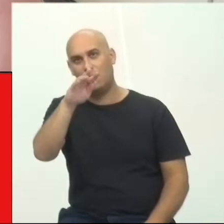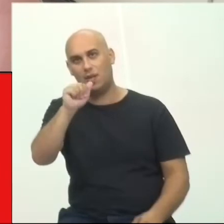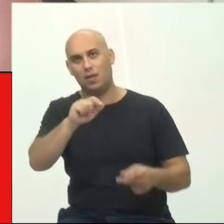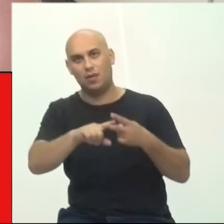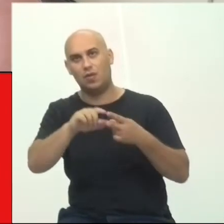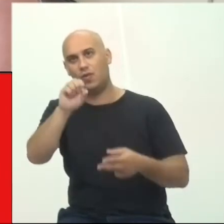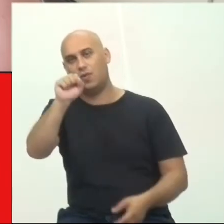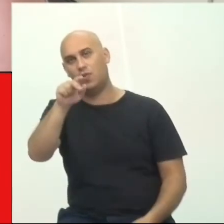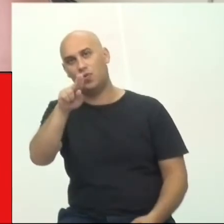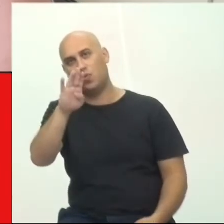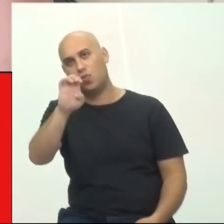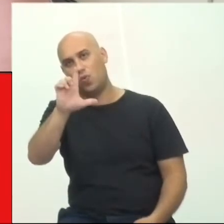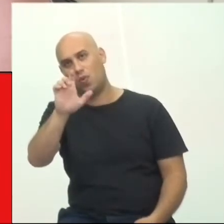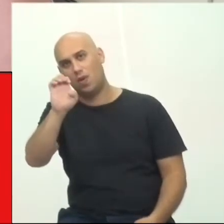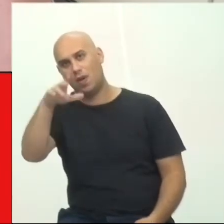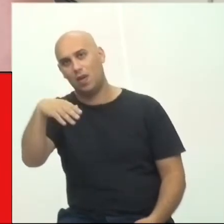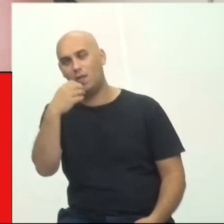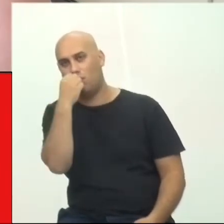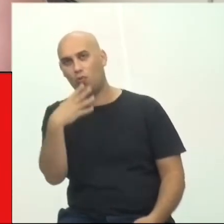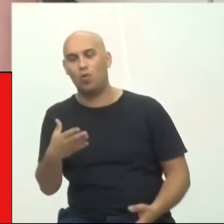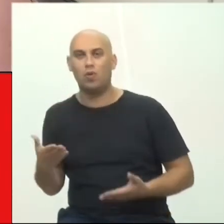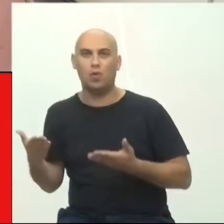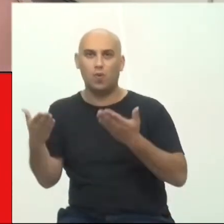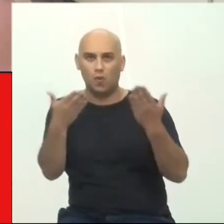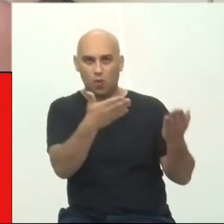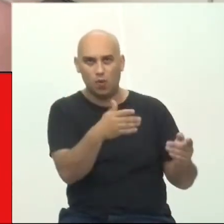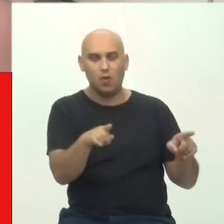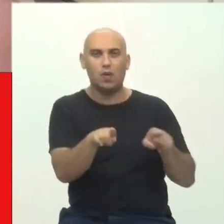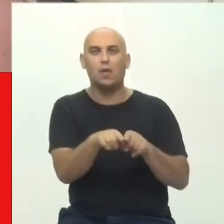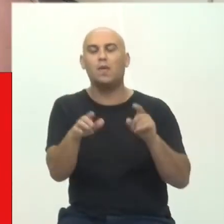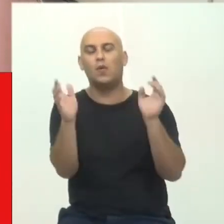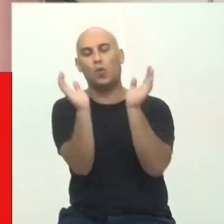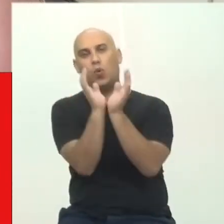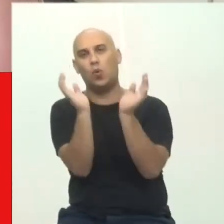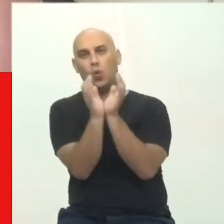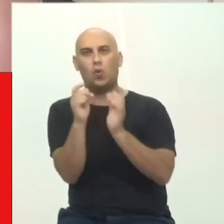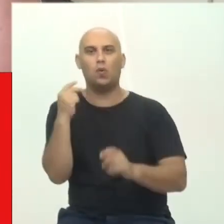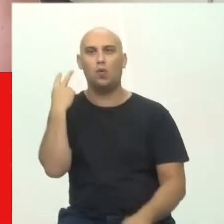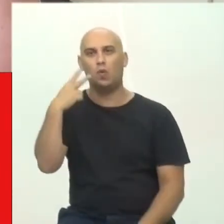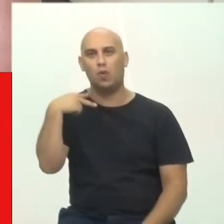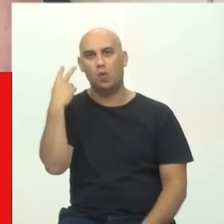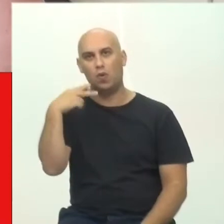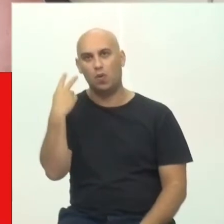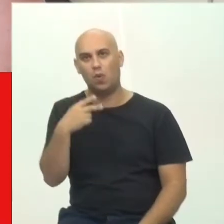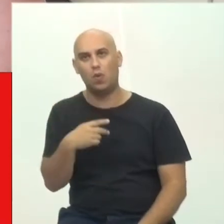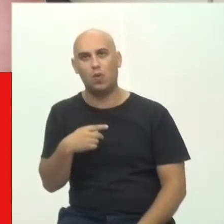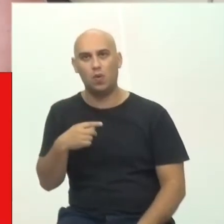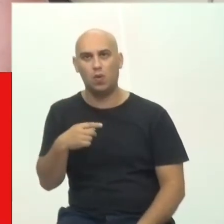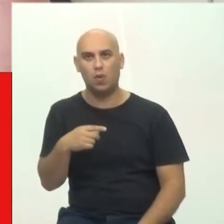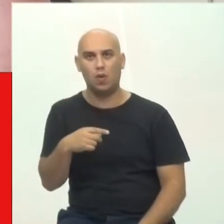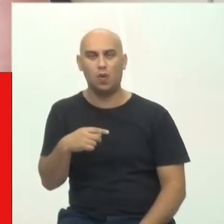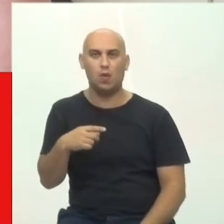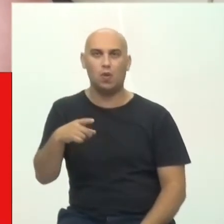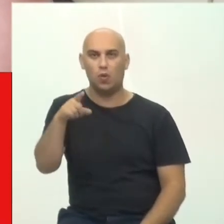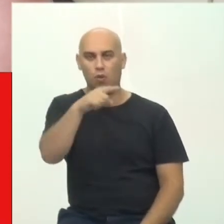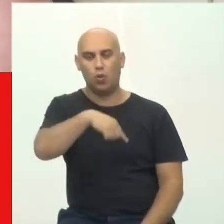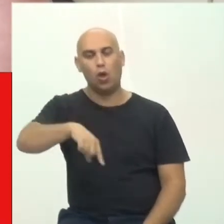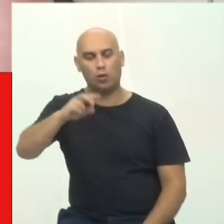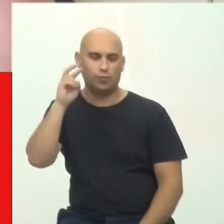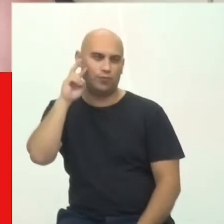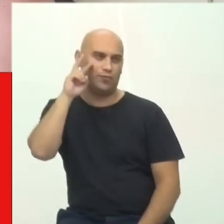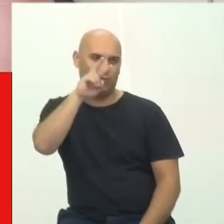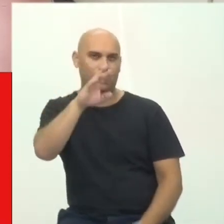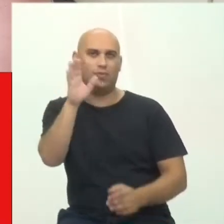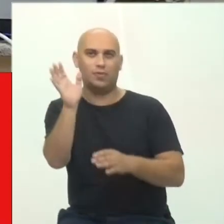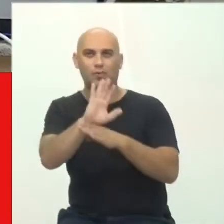Suelen, que bom receber vocês aqui, boa tarde aos nobres colegas vereadores. A gente já assistiu essa apresentação, inclusive com um